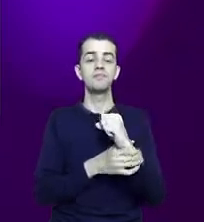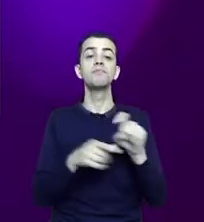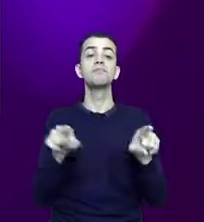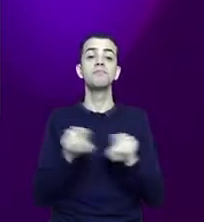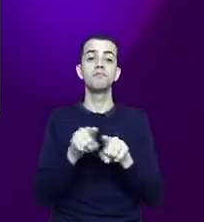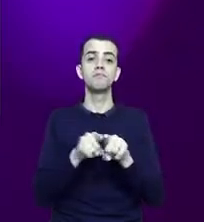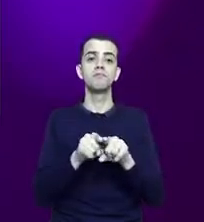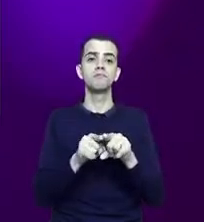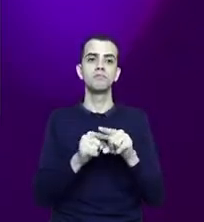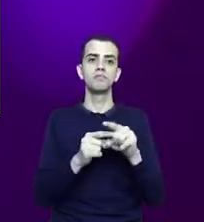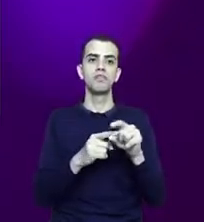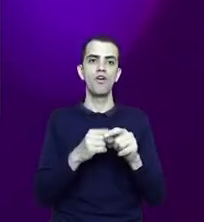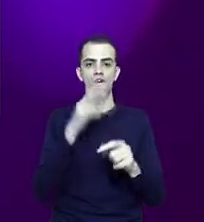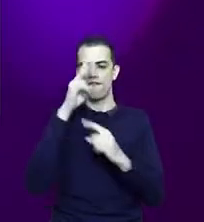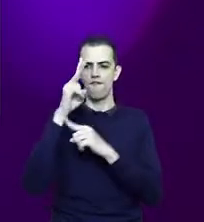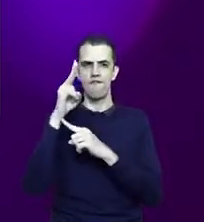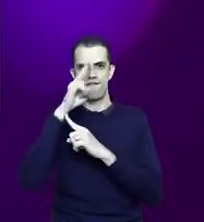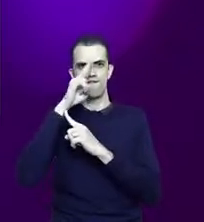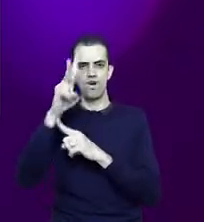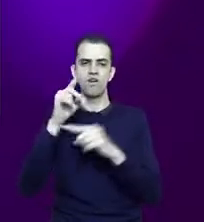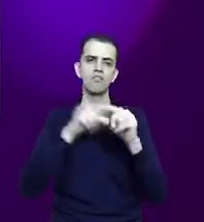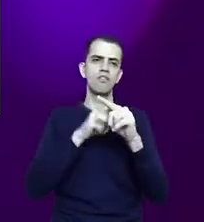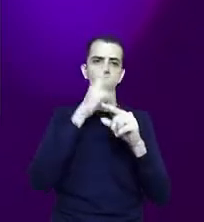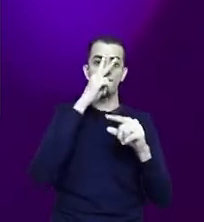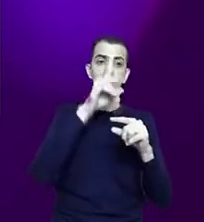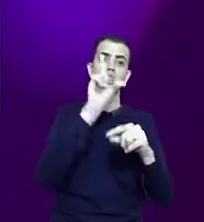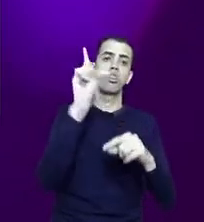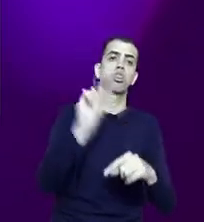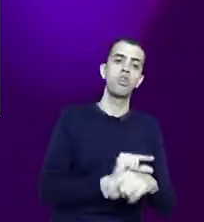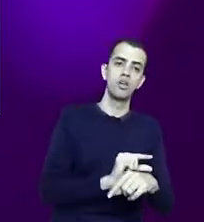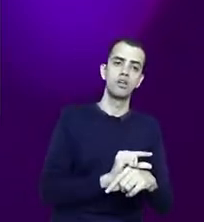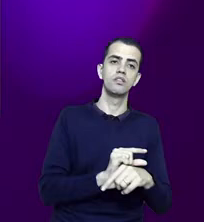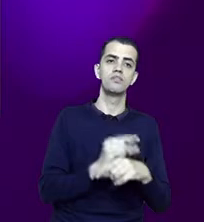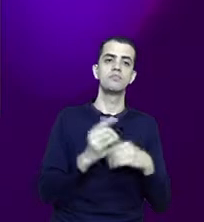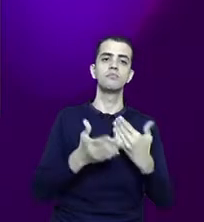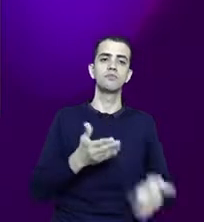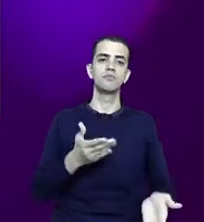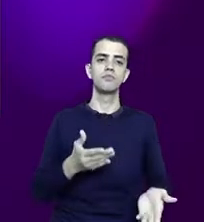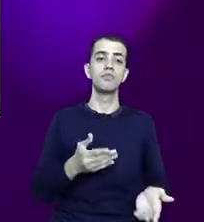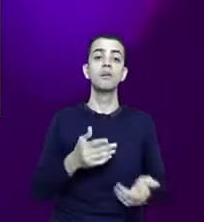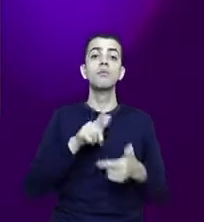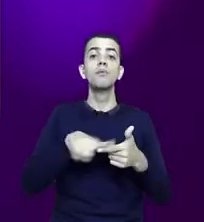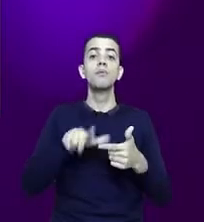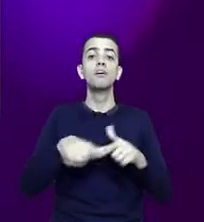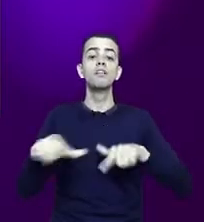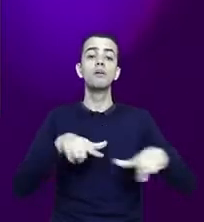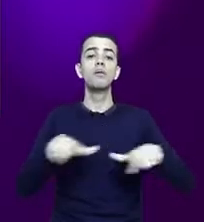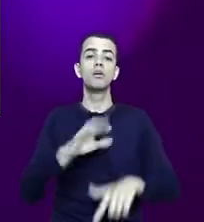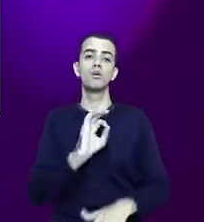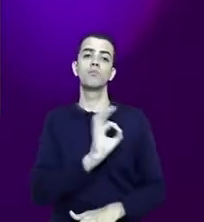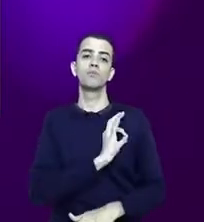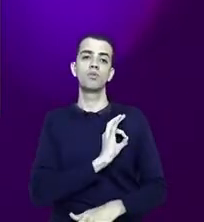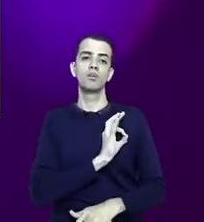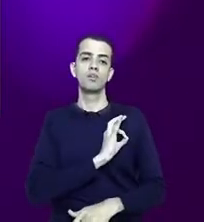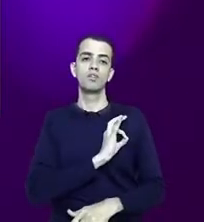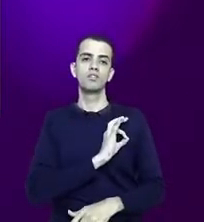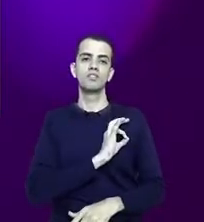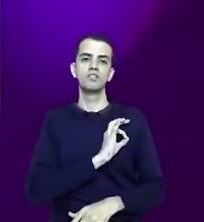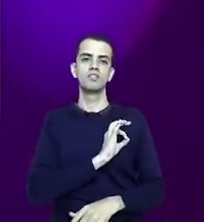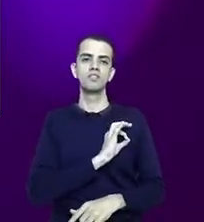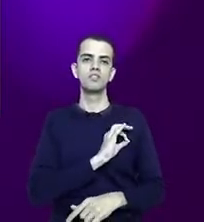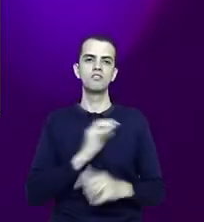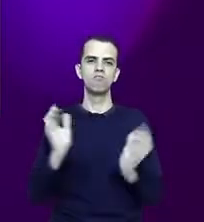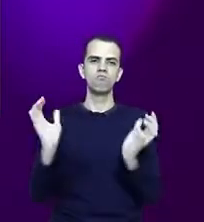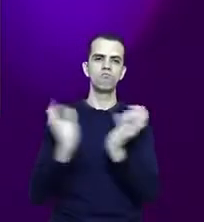força importante no punho esquerdo. Então, o problema desse paciente é que ele era policial militar lá do choque, e ele